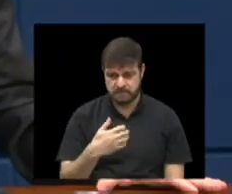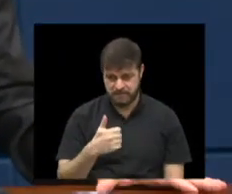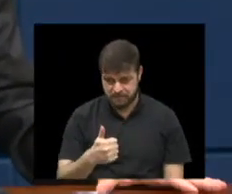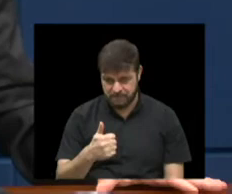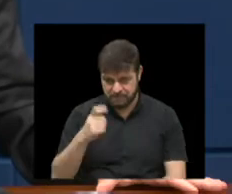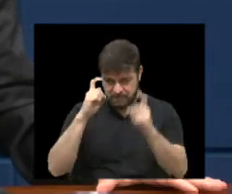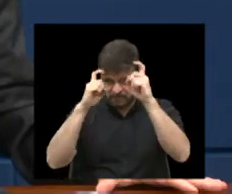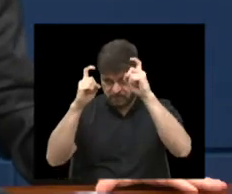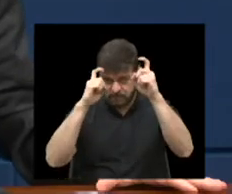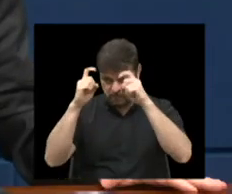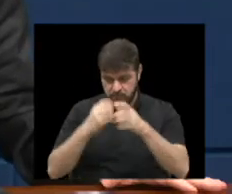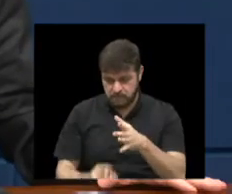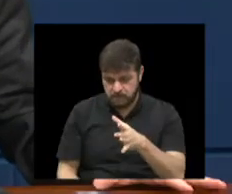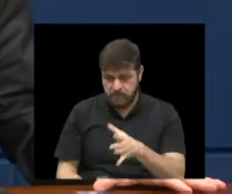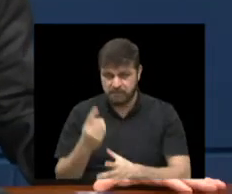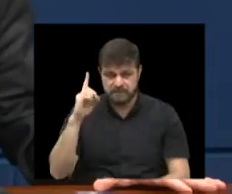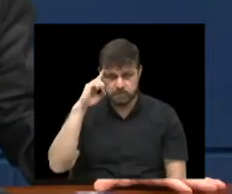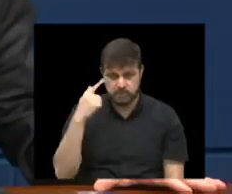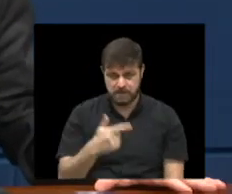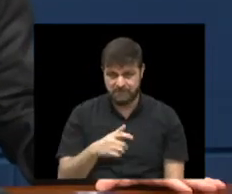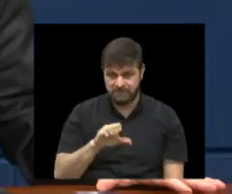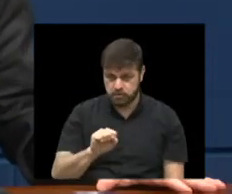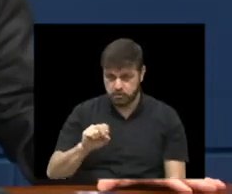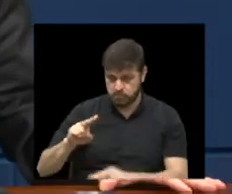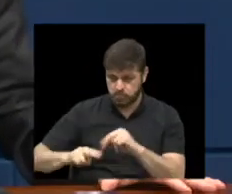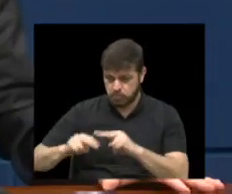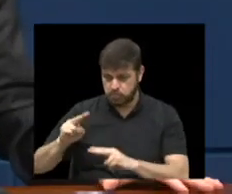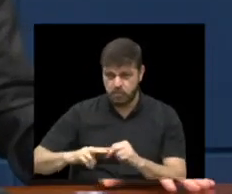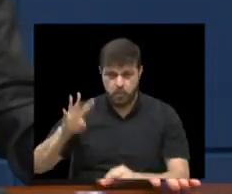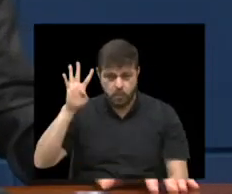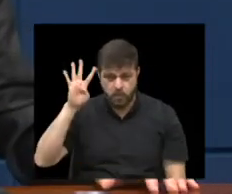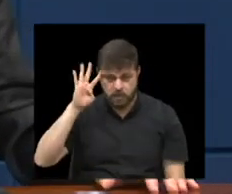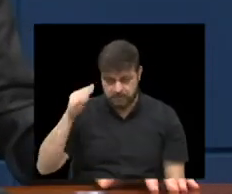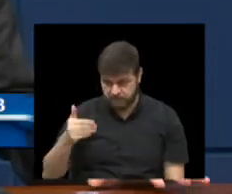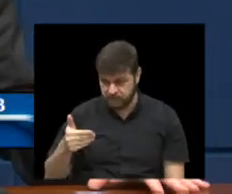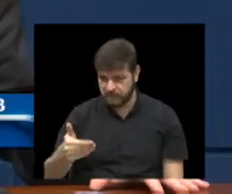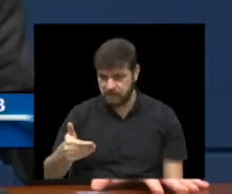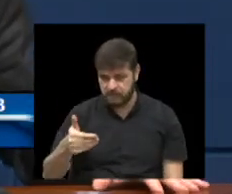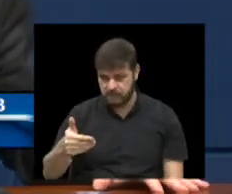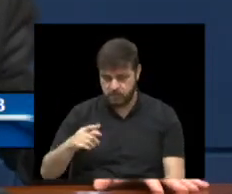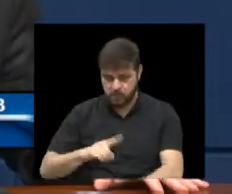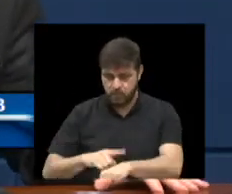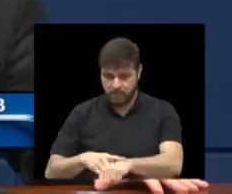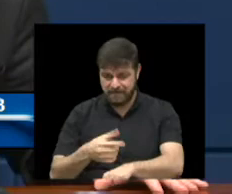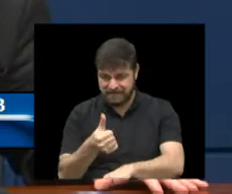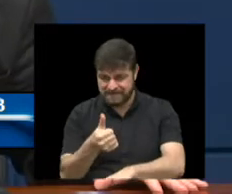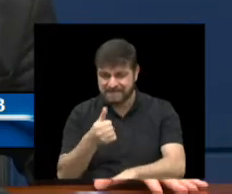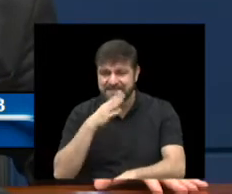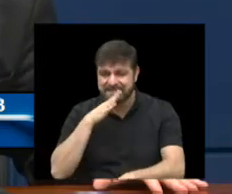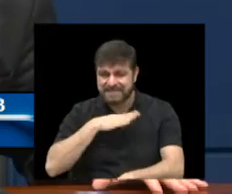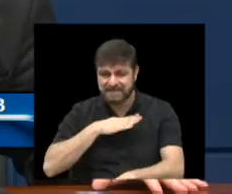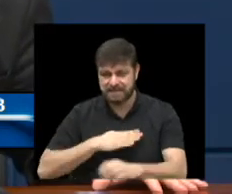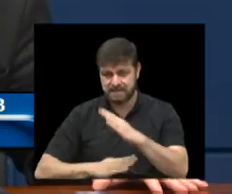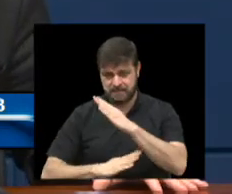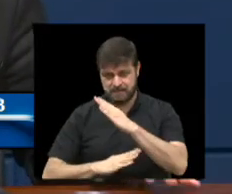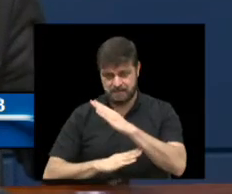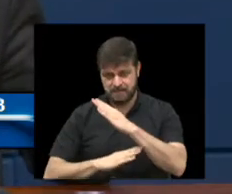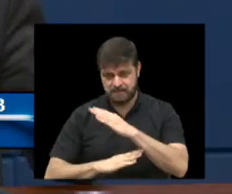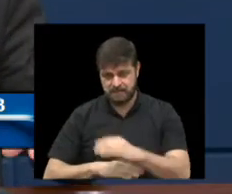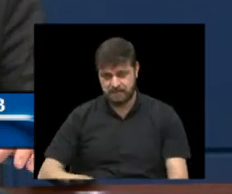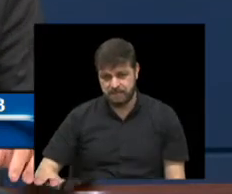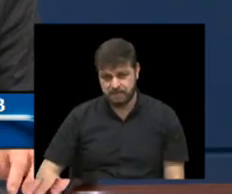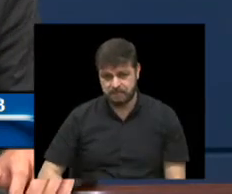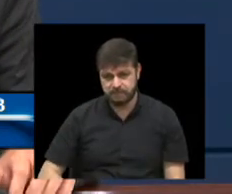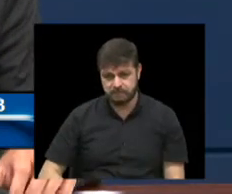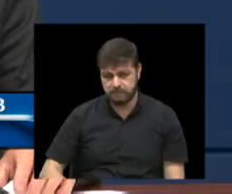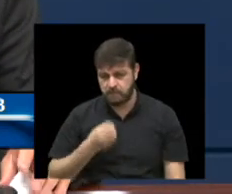reunião ordinária a ser realizada dia 28 de junho, próxima quarta-feira, às 18 horas, aqui no plenário legislativo